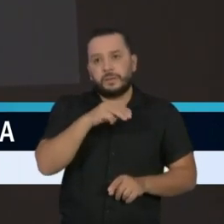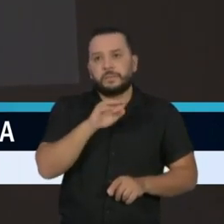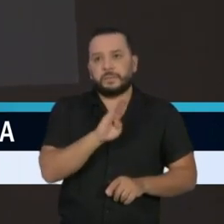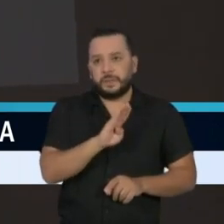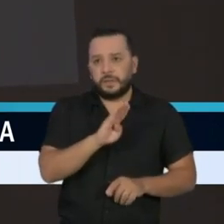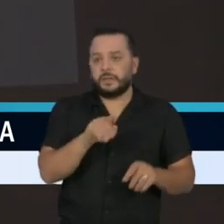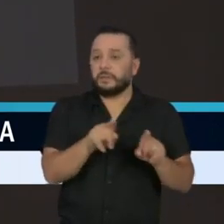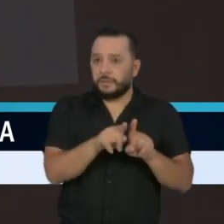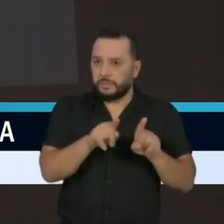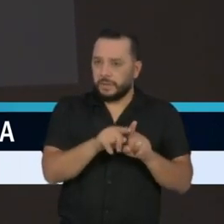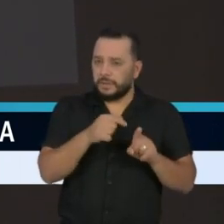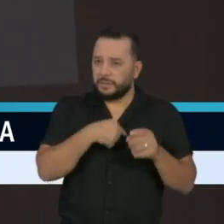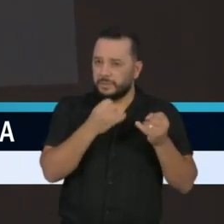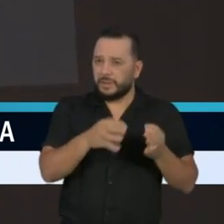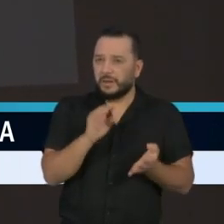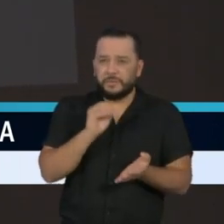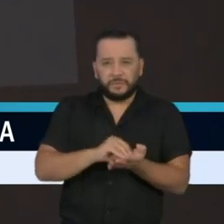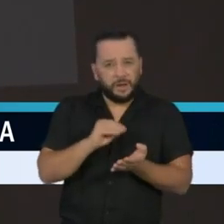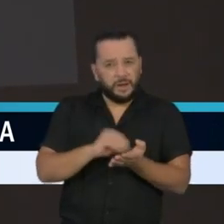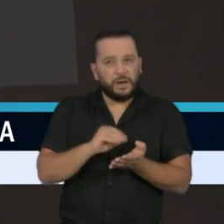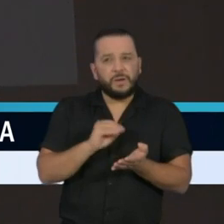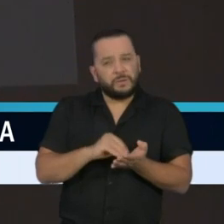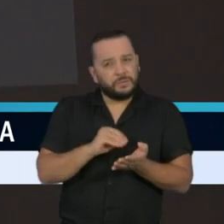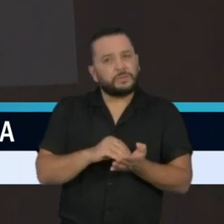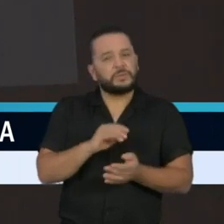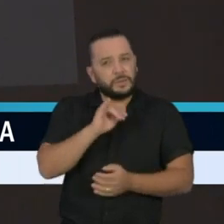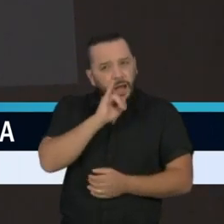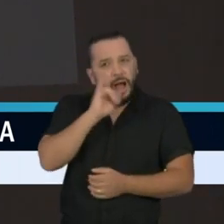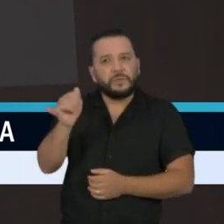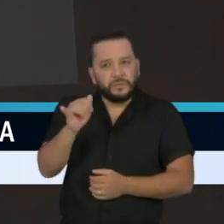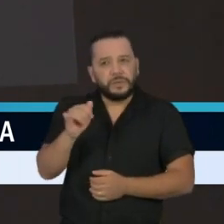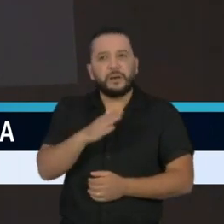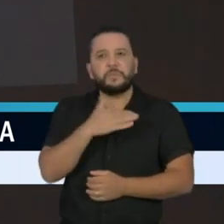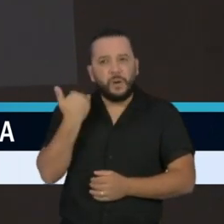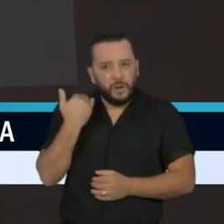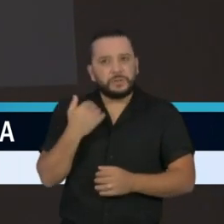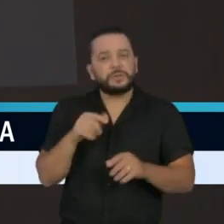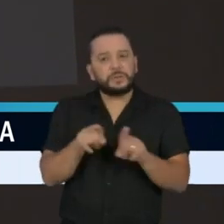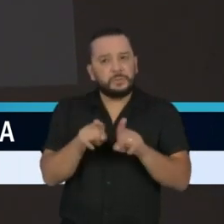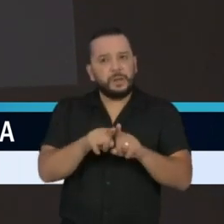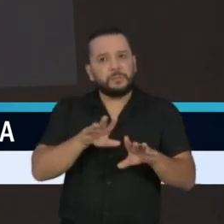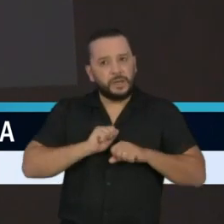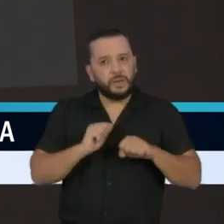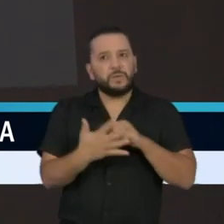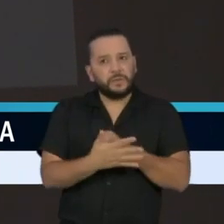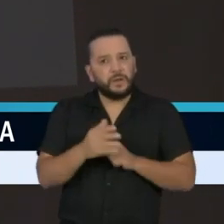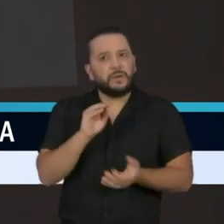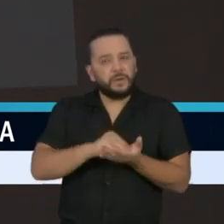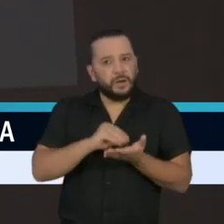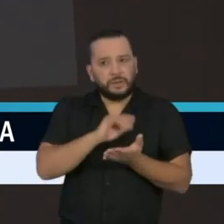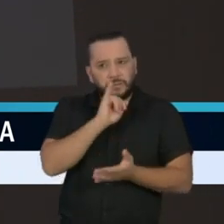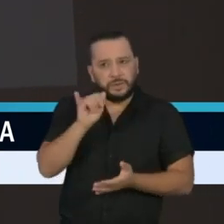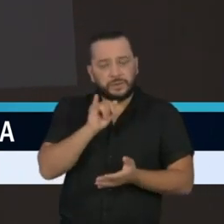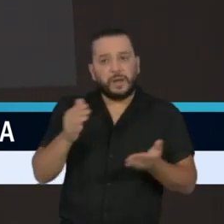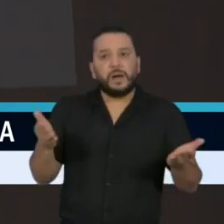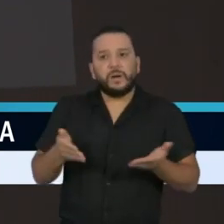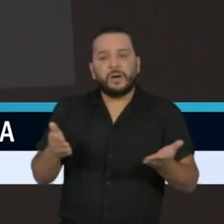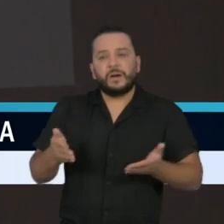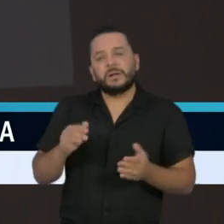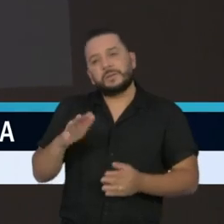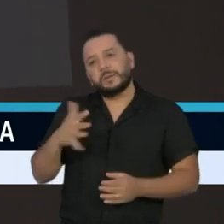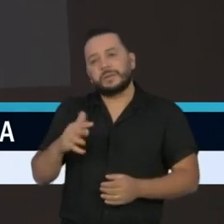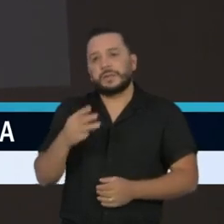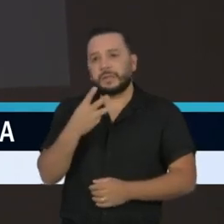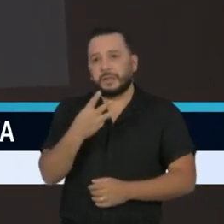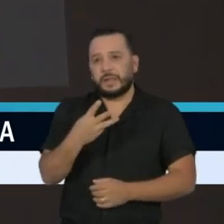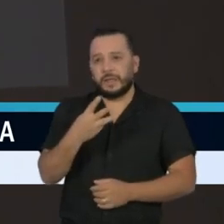da subnotificação de casos de Covid no Brasil e estimam que o país tem agora 313 mil pessoas contaminadas